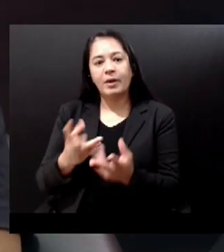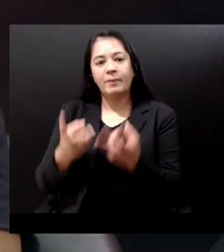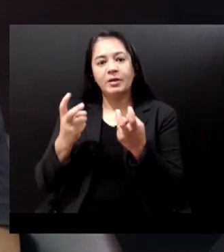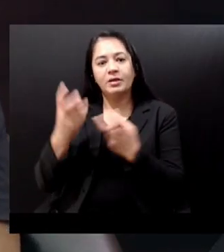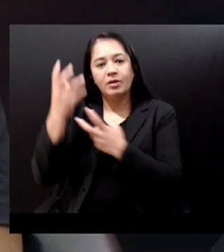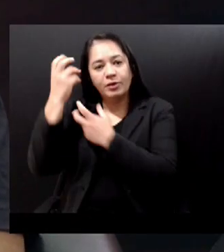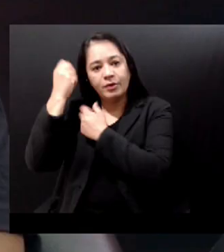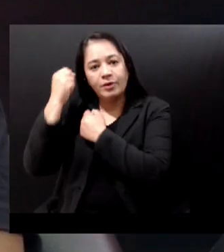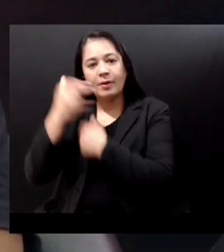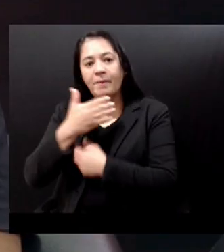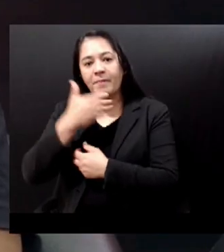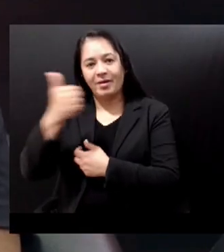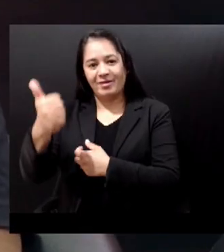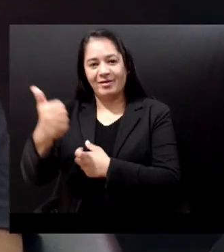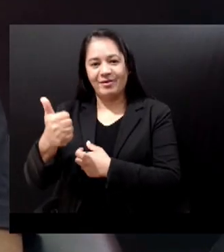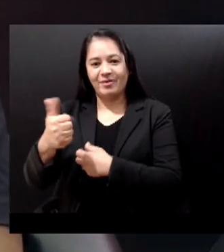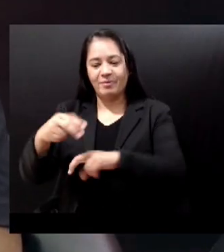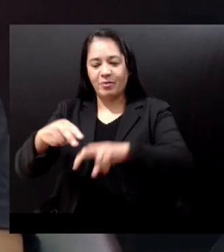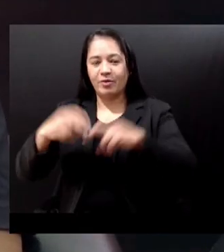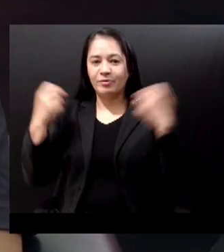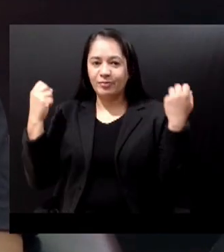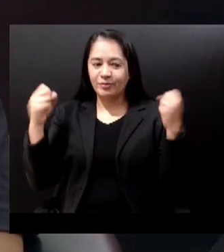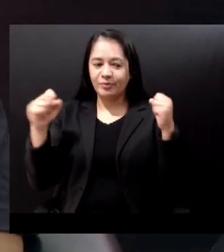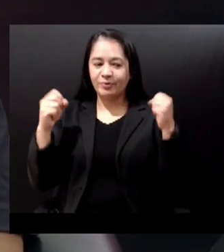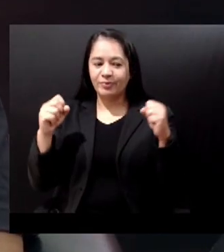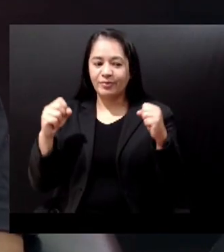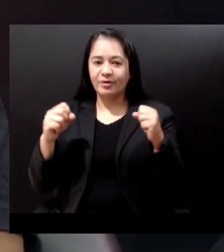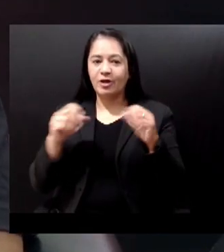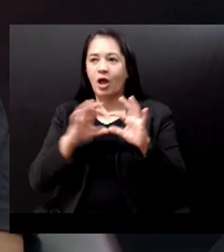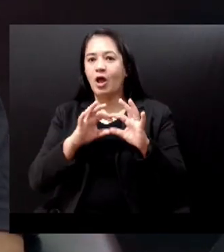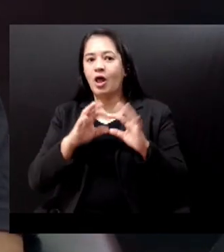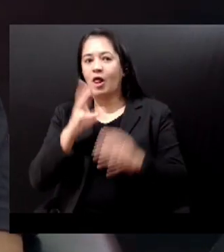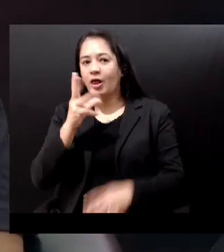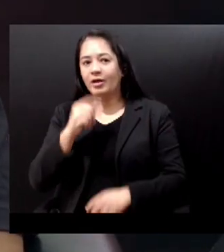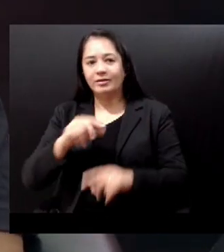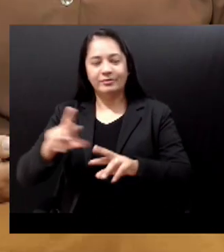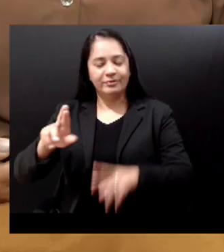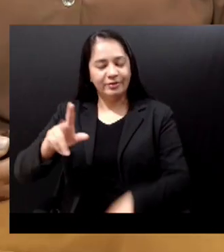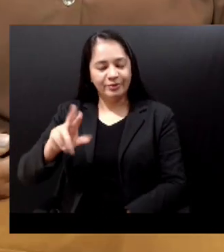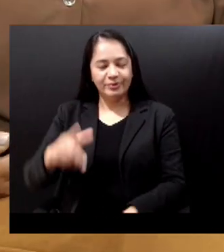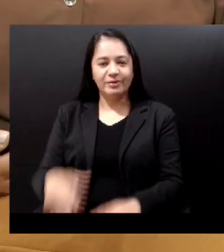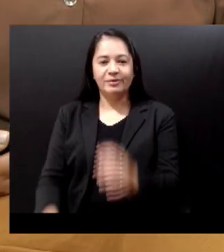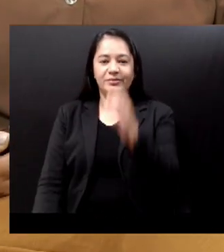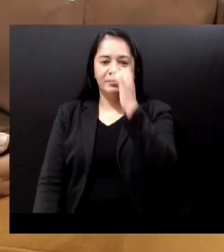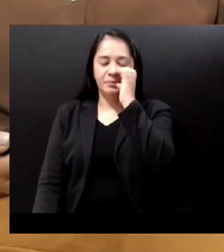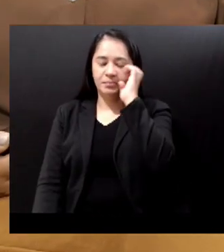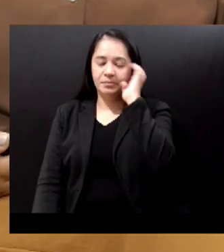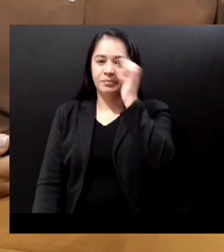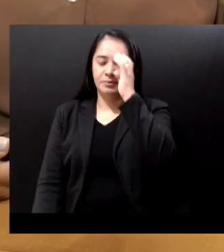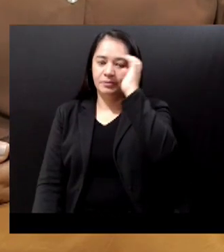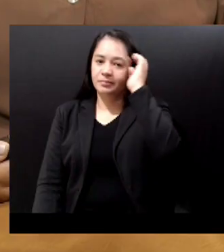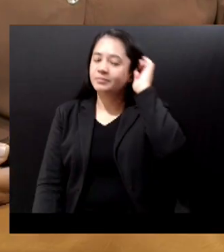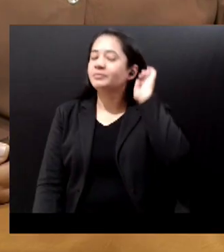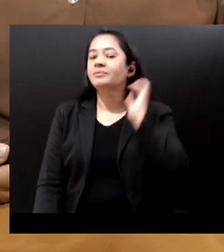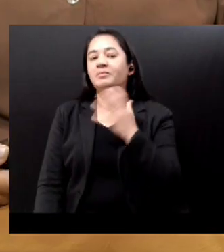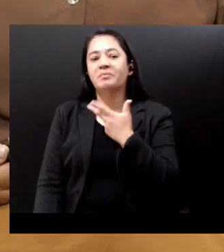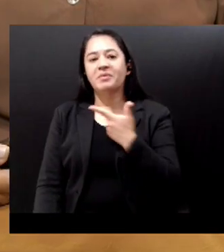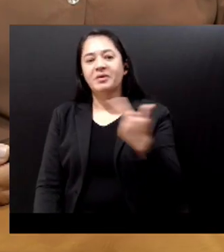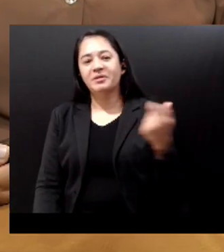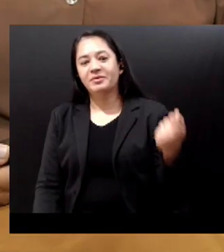uma coisa que já não é tão longe de ser alcançado. Muito bem, maravilha. Ô